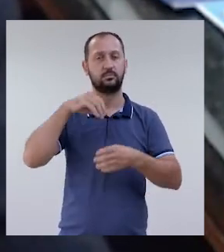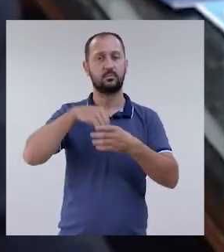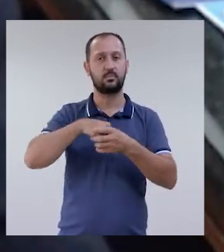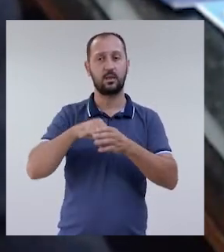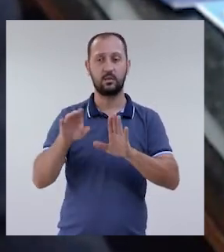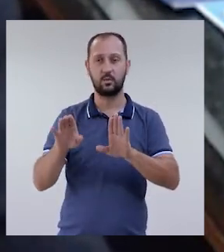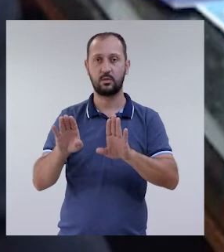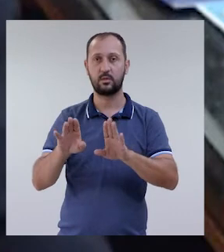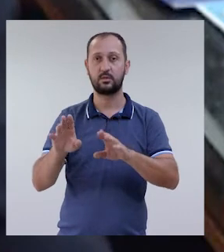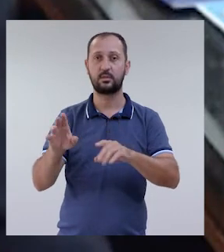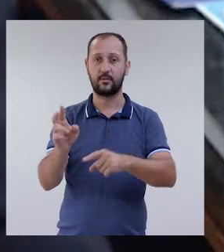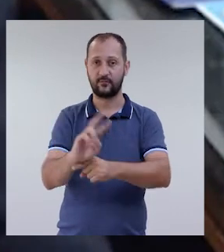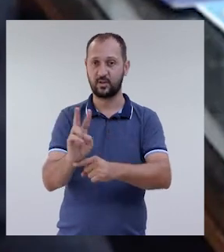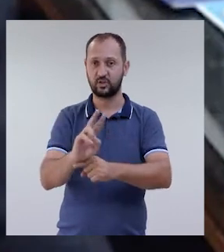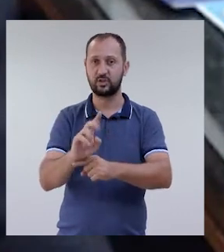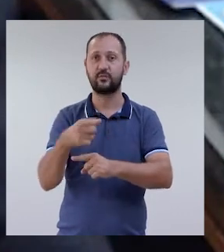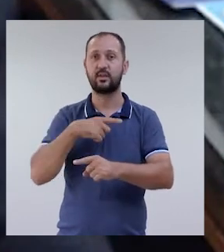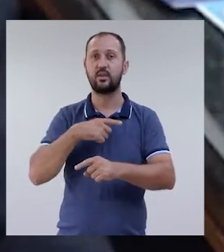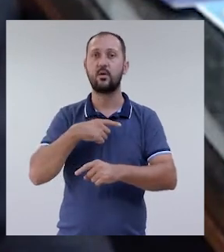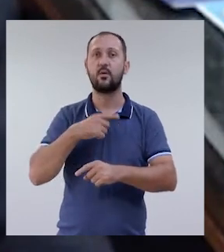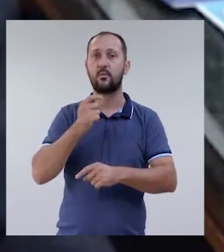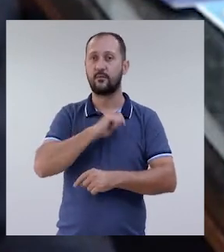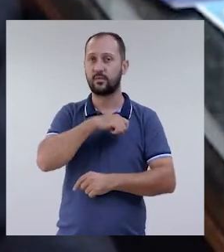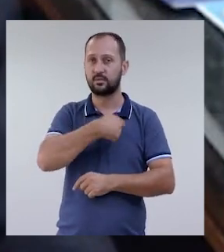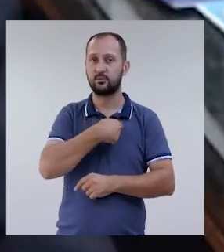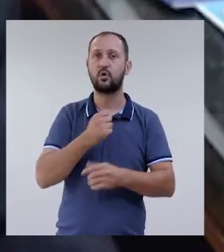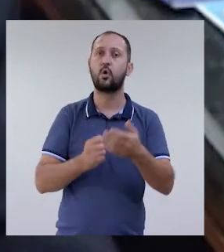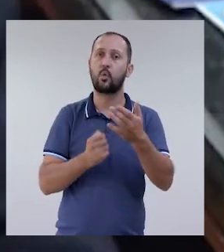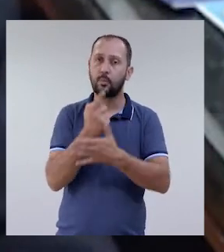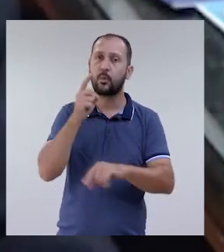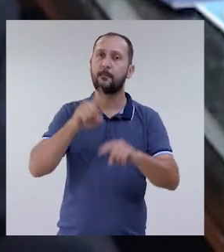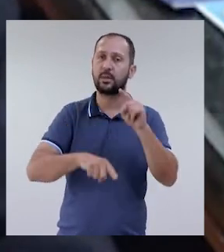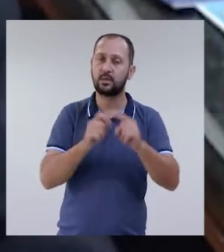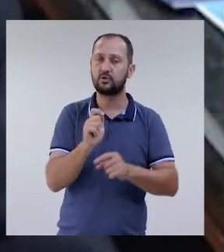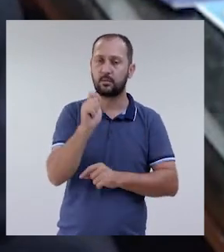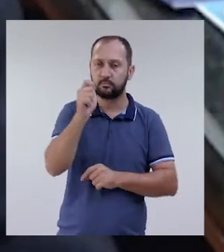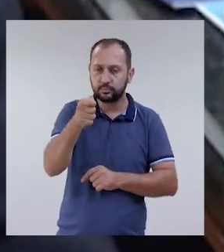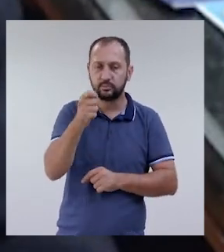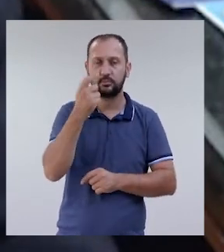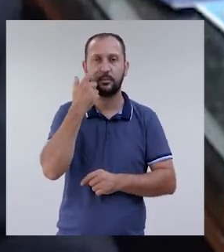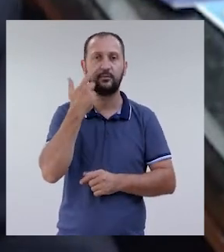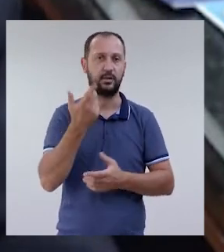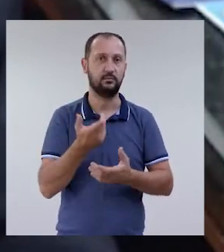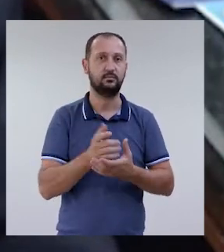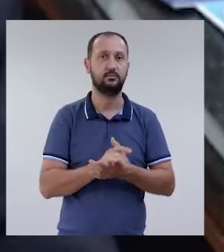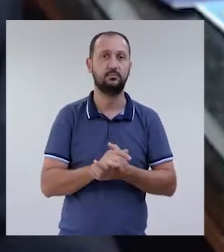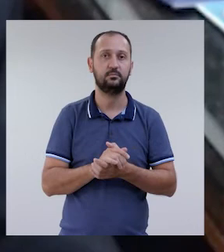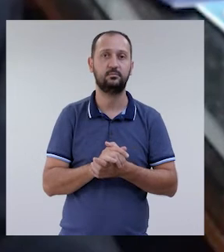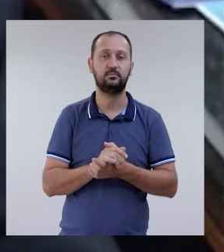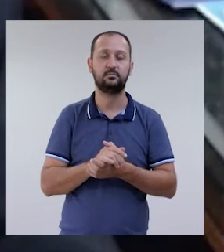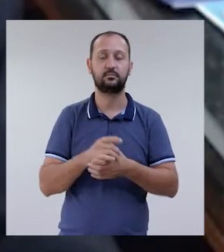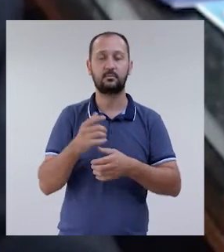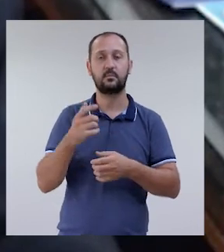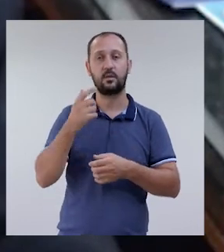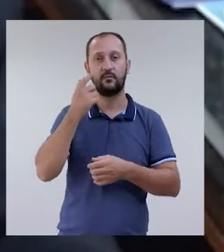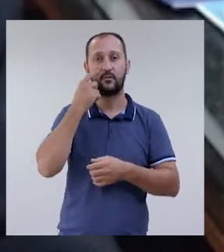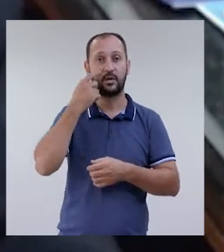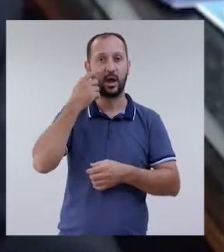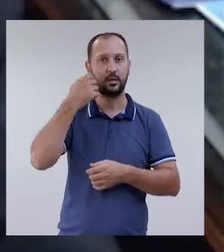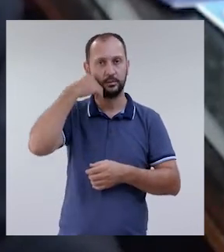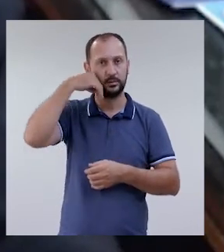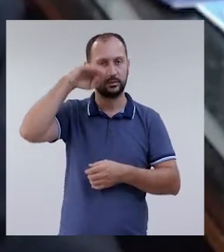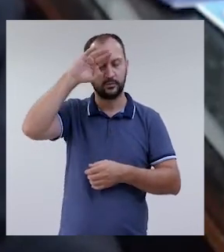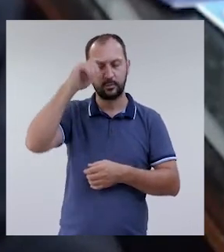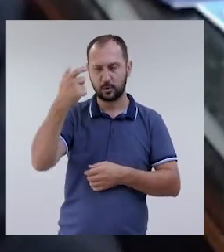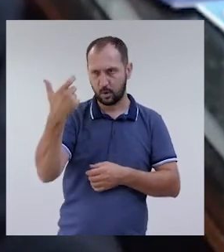na portaria uma fiscalização, nós compramos todos os equipamentos, né? Será